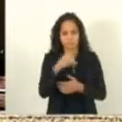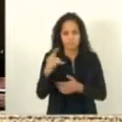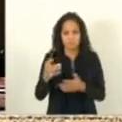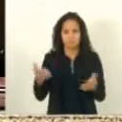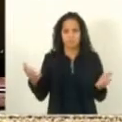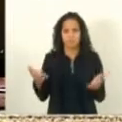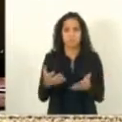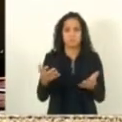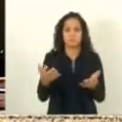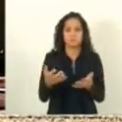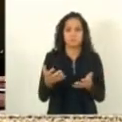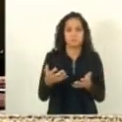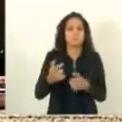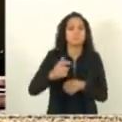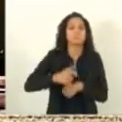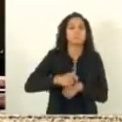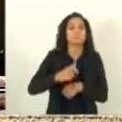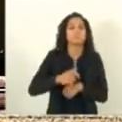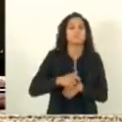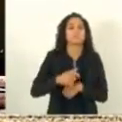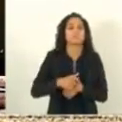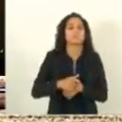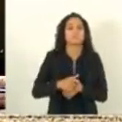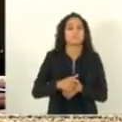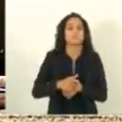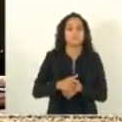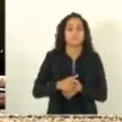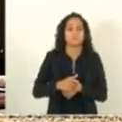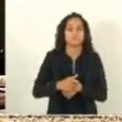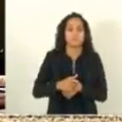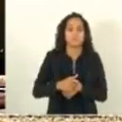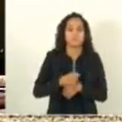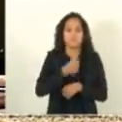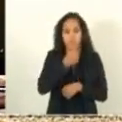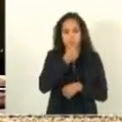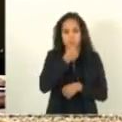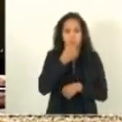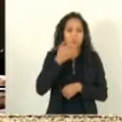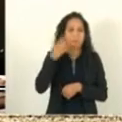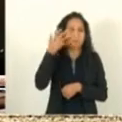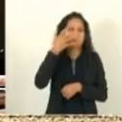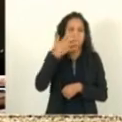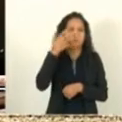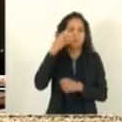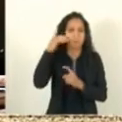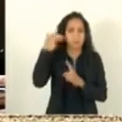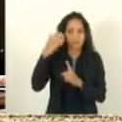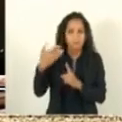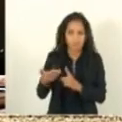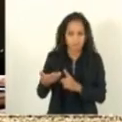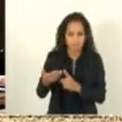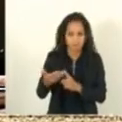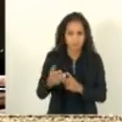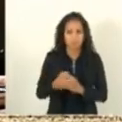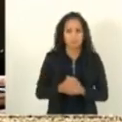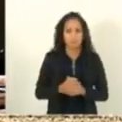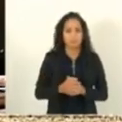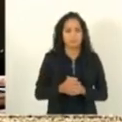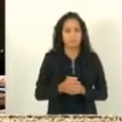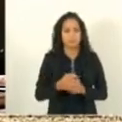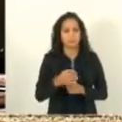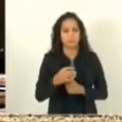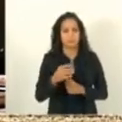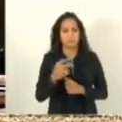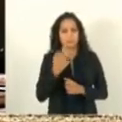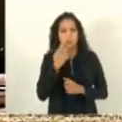passar agora para o cerimonial e convido... Pela ordem, senhor presidente. E convido, só um minuto. Só para dizer ali que eu vou aí